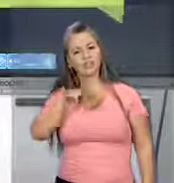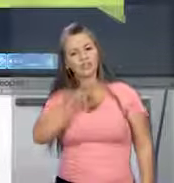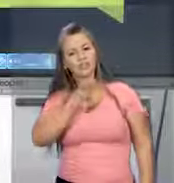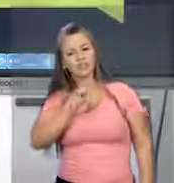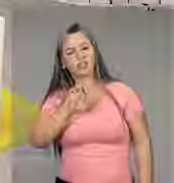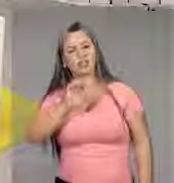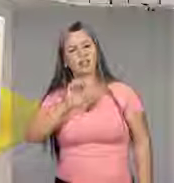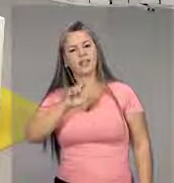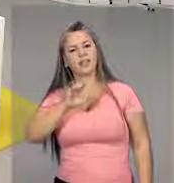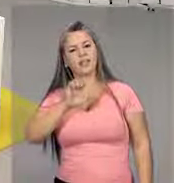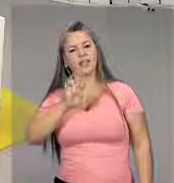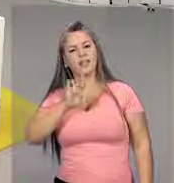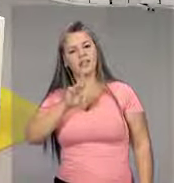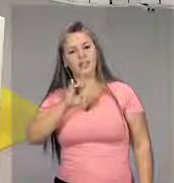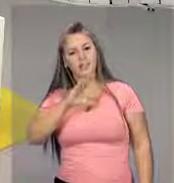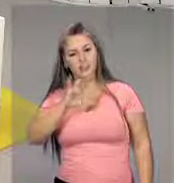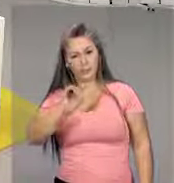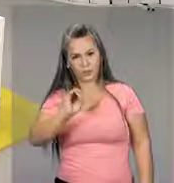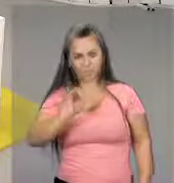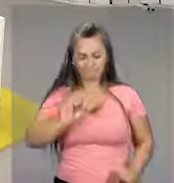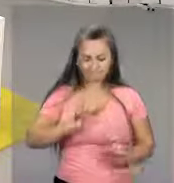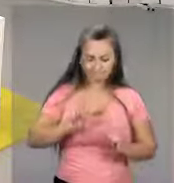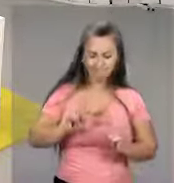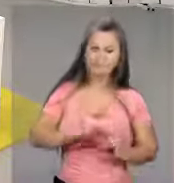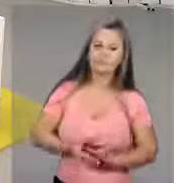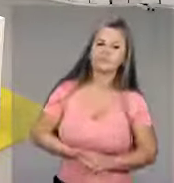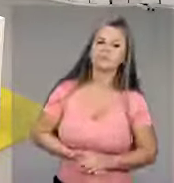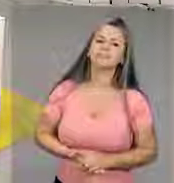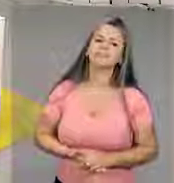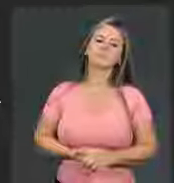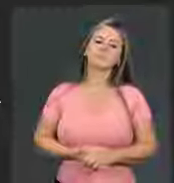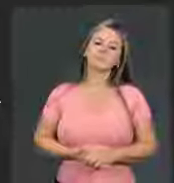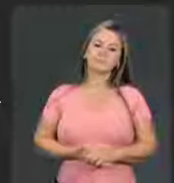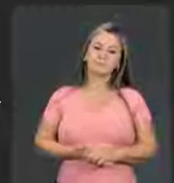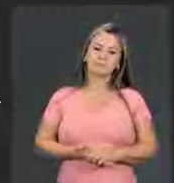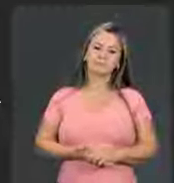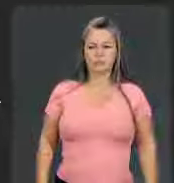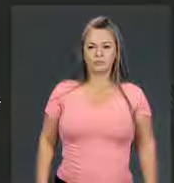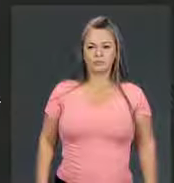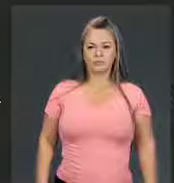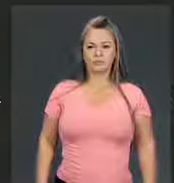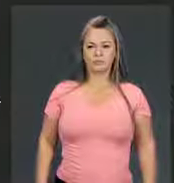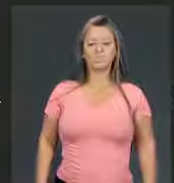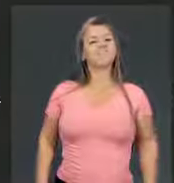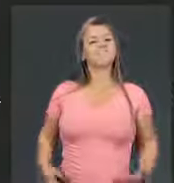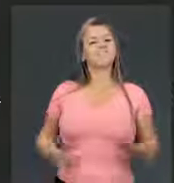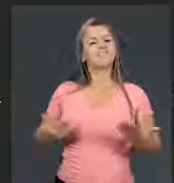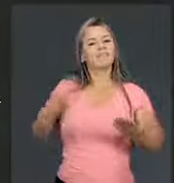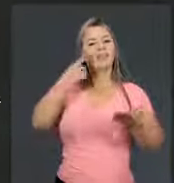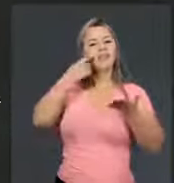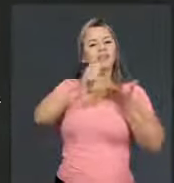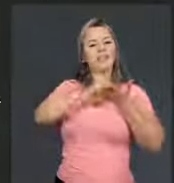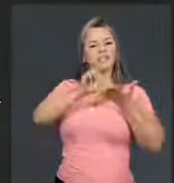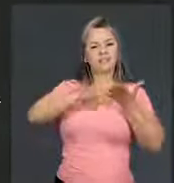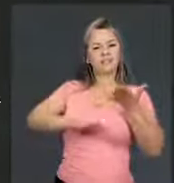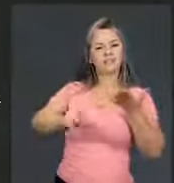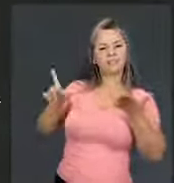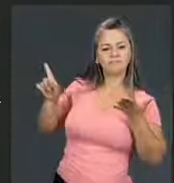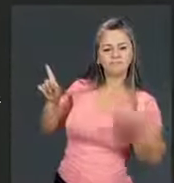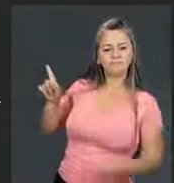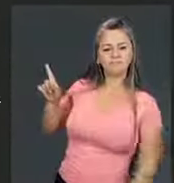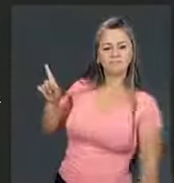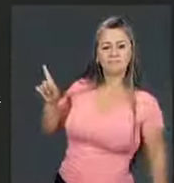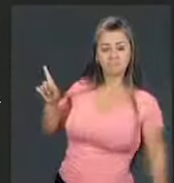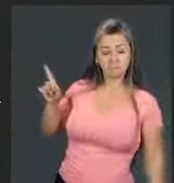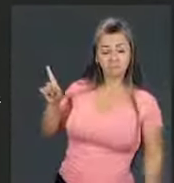elétrico. Vamos fazer um exemplo.